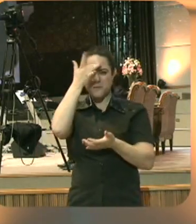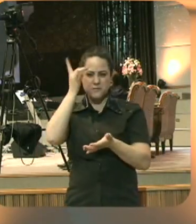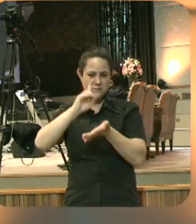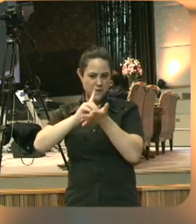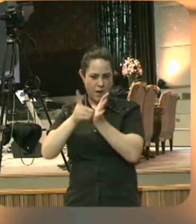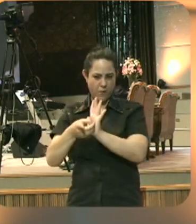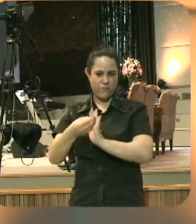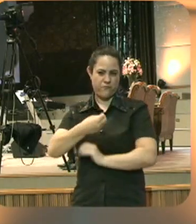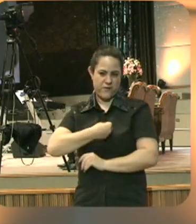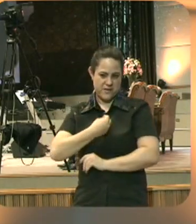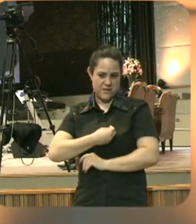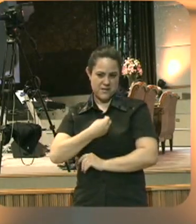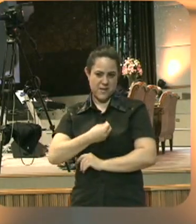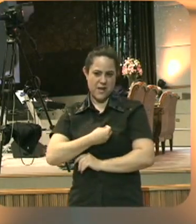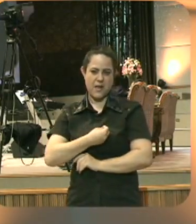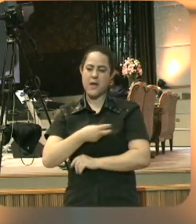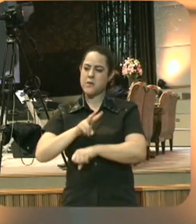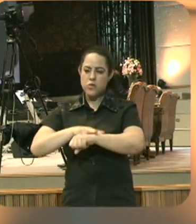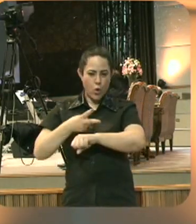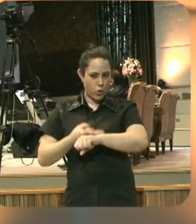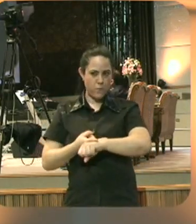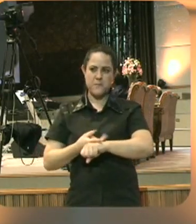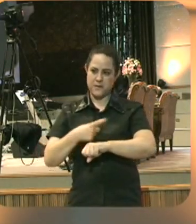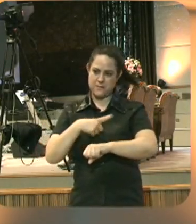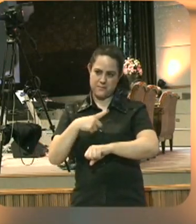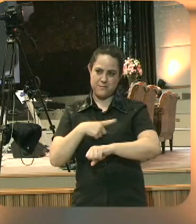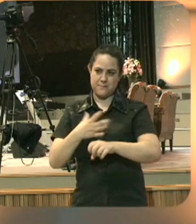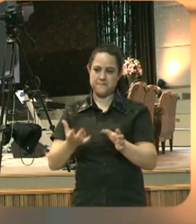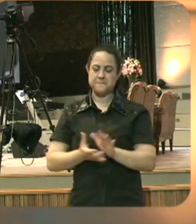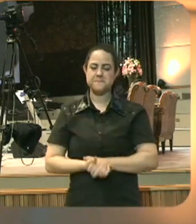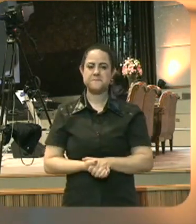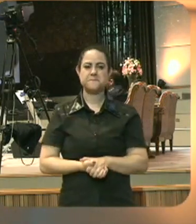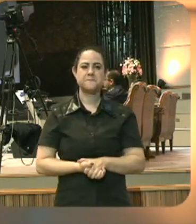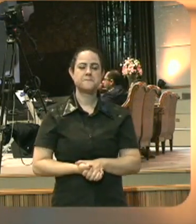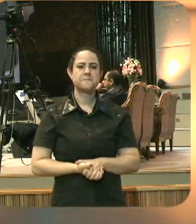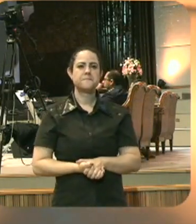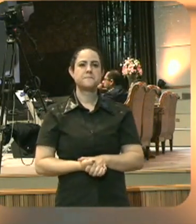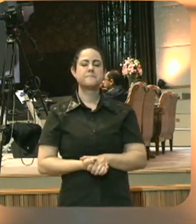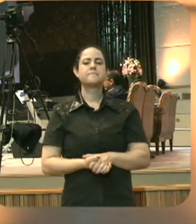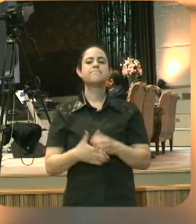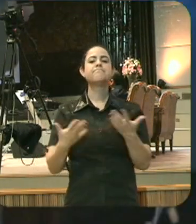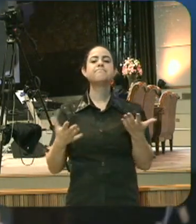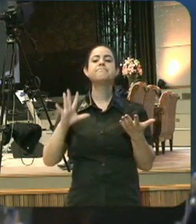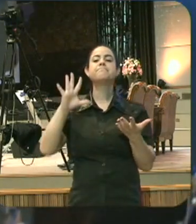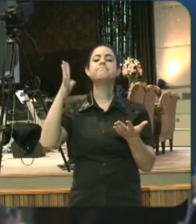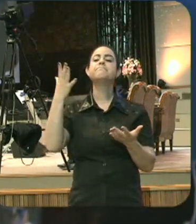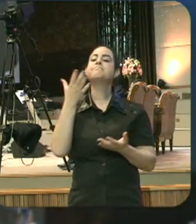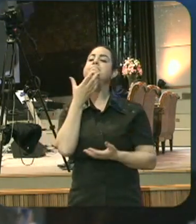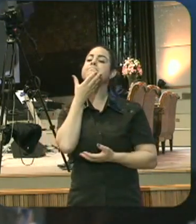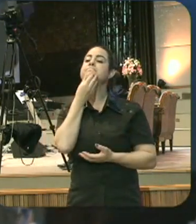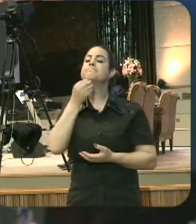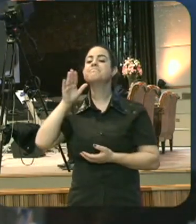de Down deveria ser ensinada a fazer. E de repente esse Jonathan